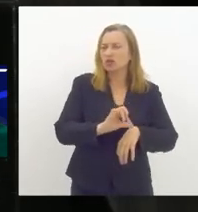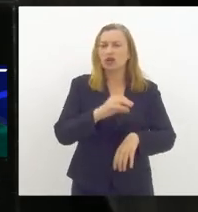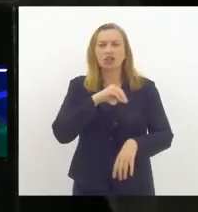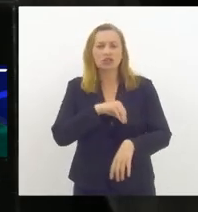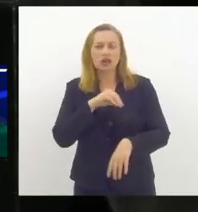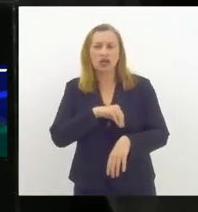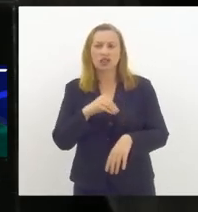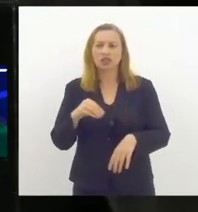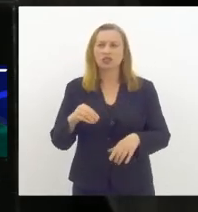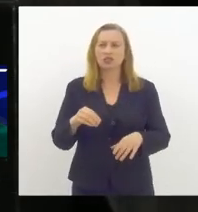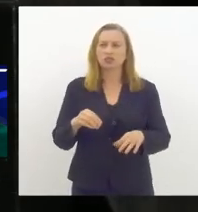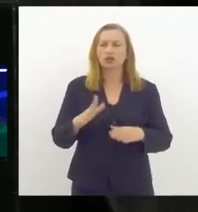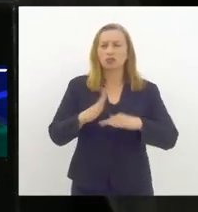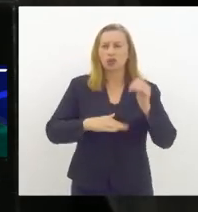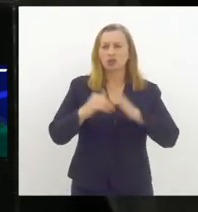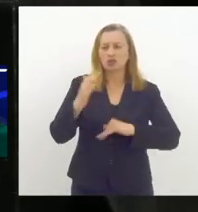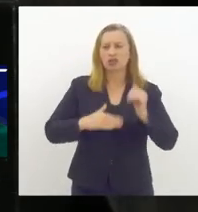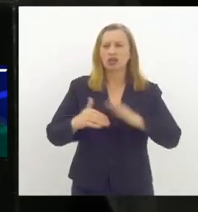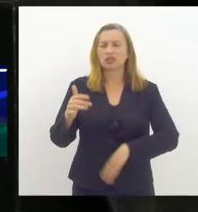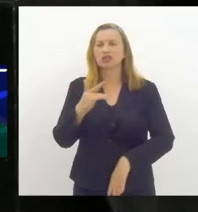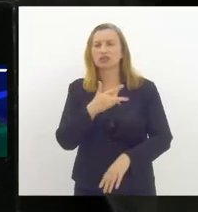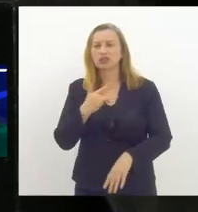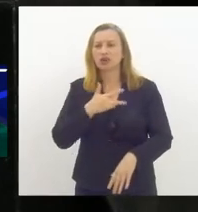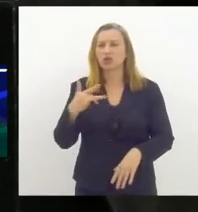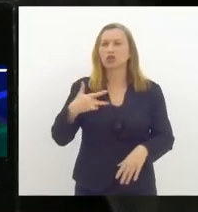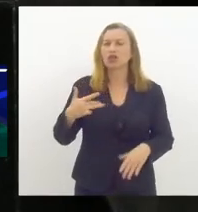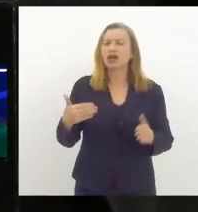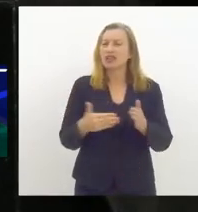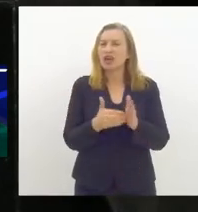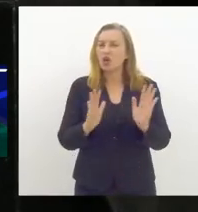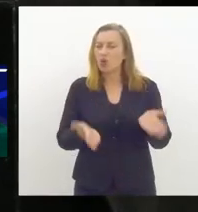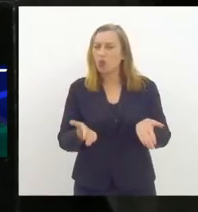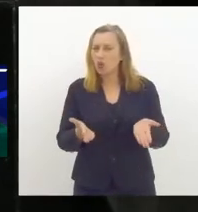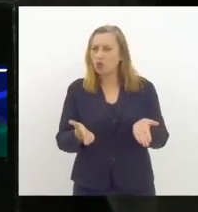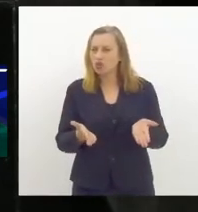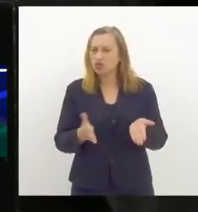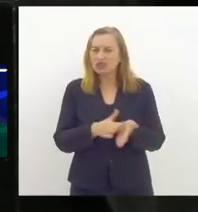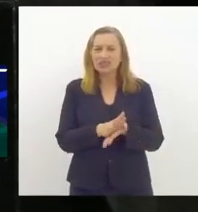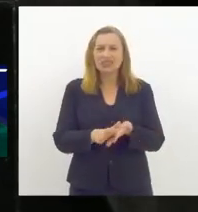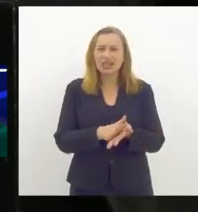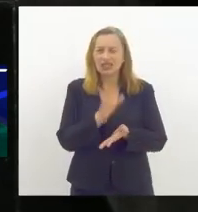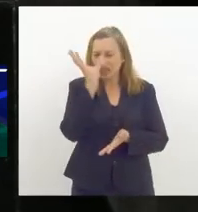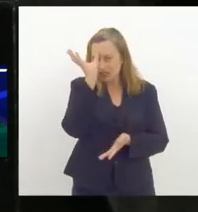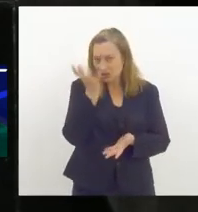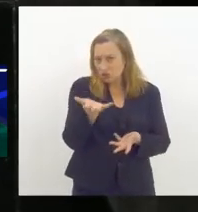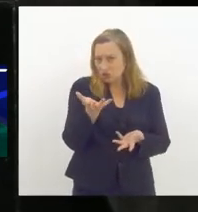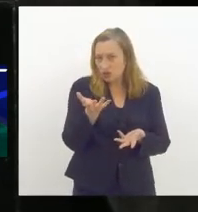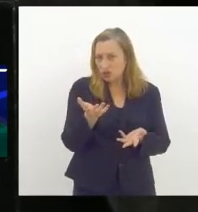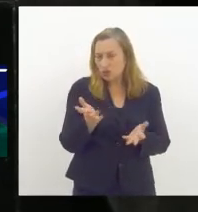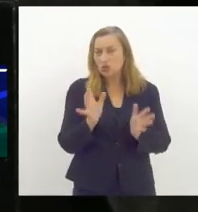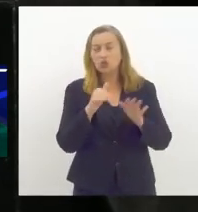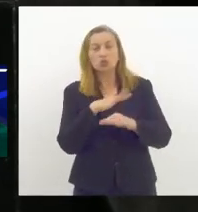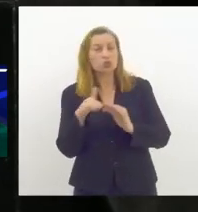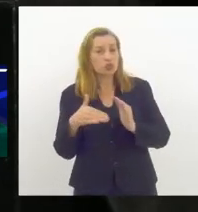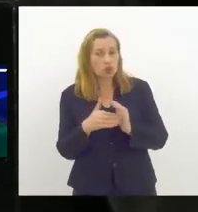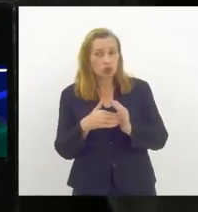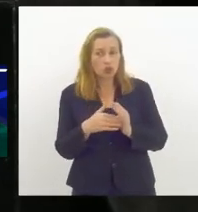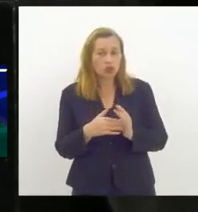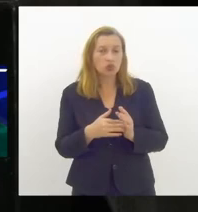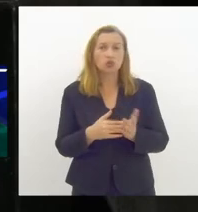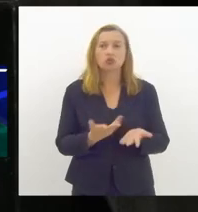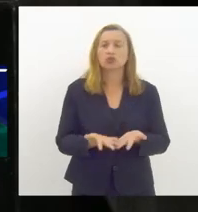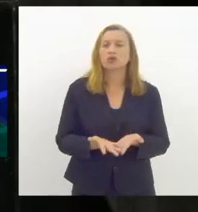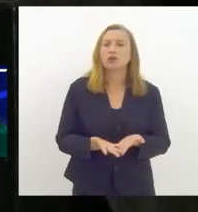da saúde que até hoje mesmo tendo votado na Assembleia não tiveram todo seu dispositivos executados e confirmados a